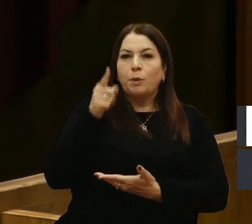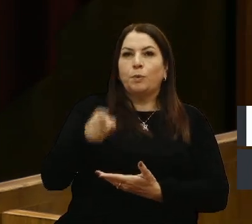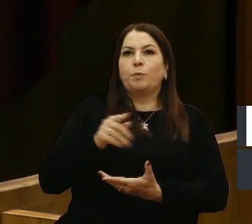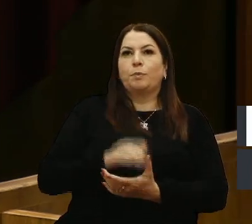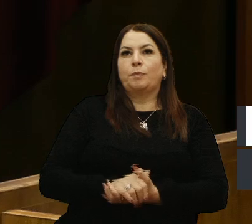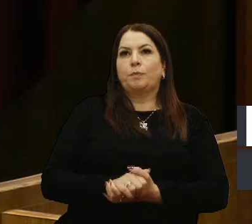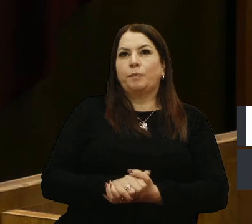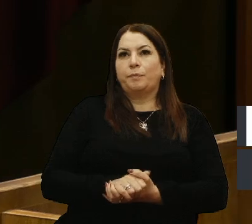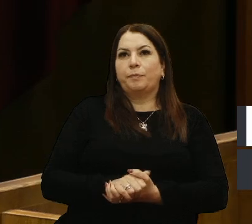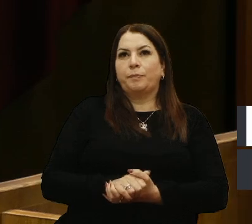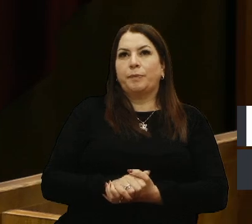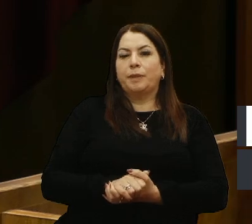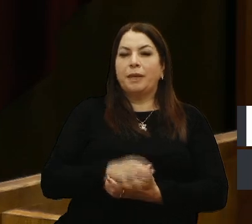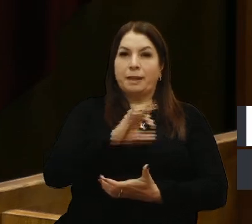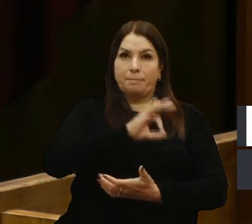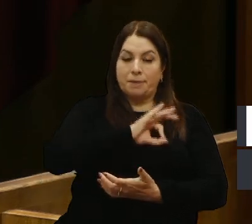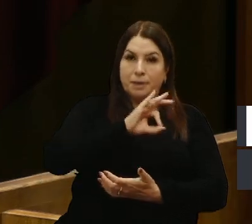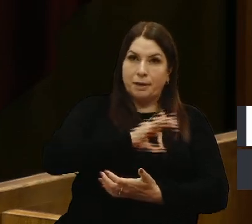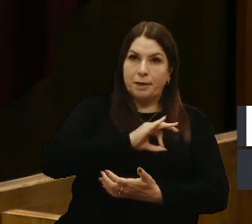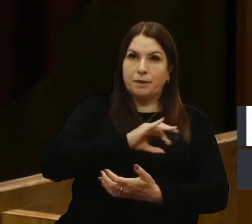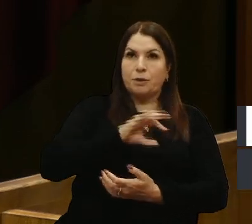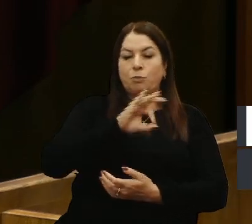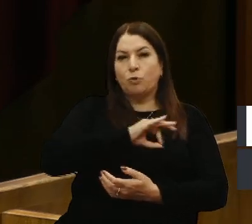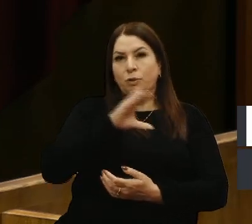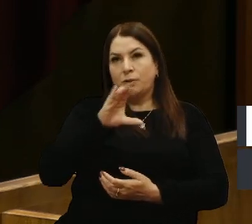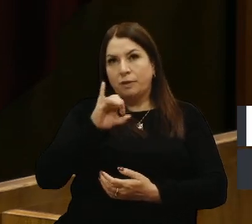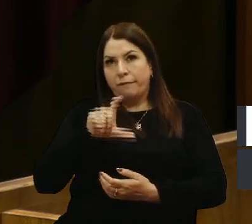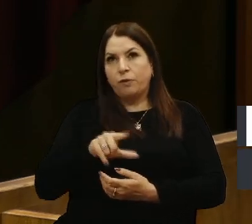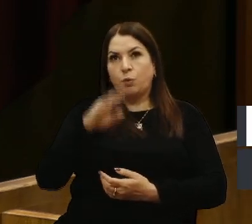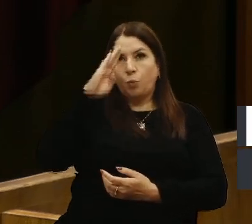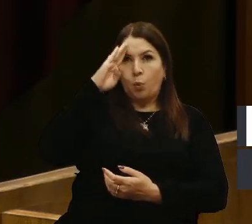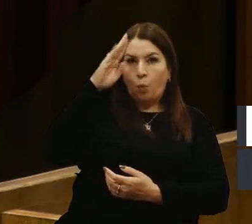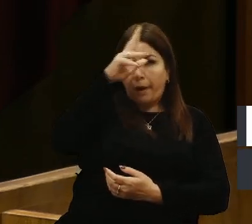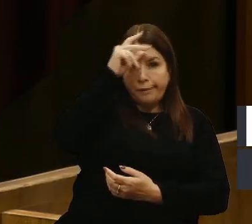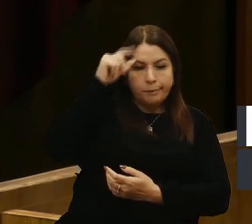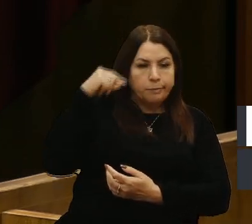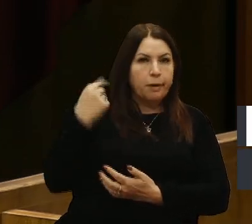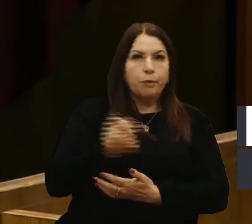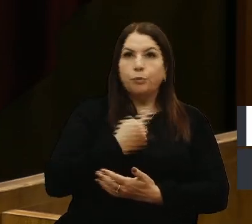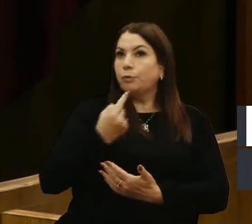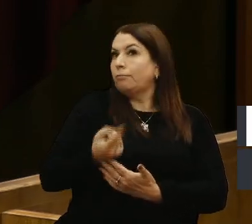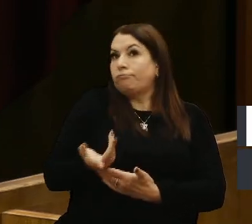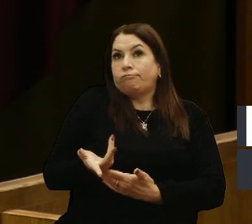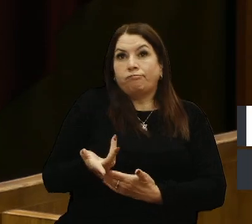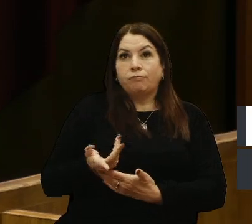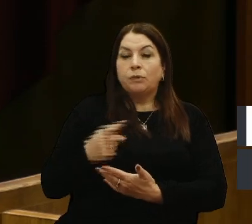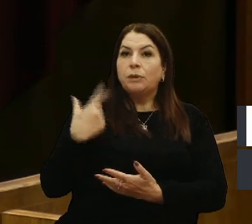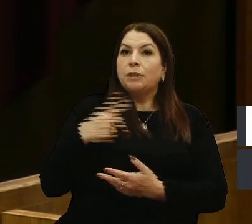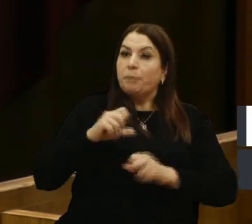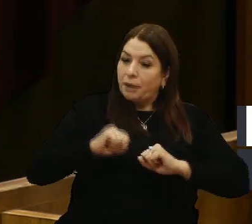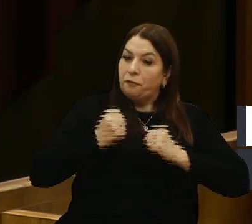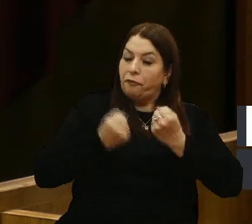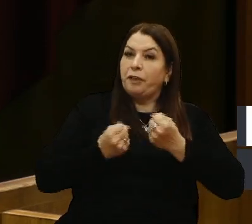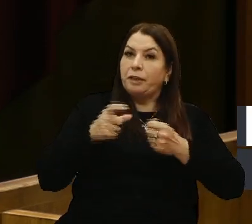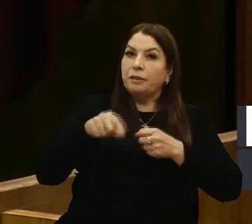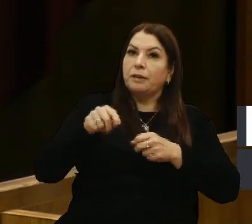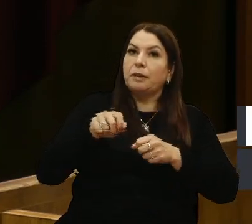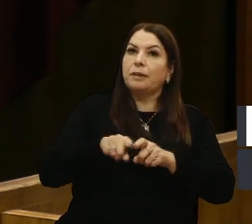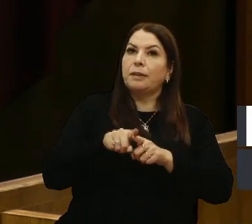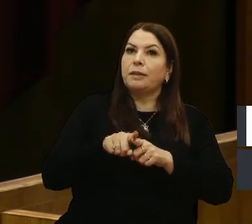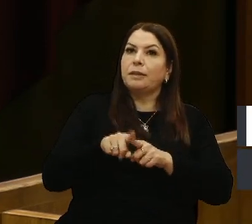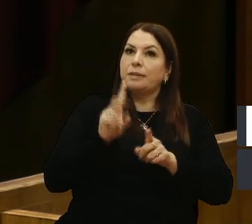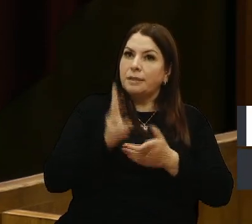situação, e a Brigada Militar, a Polícia Civil, a Guarda Municipal, que a gente defende aqui nesse plenário com